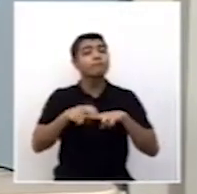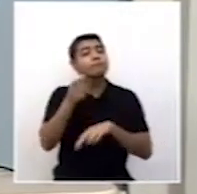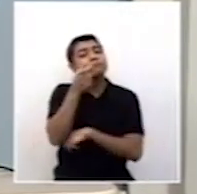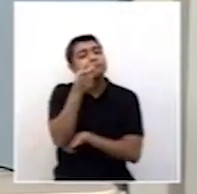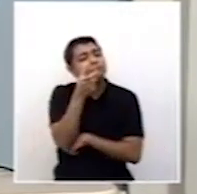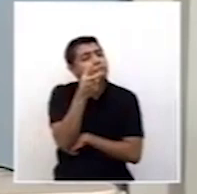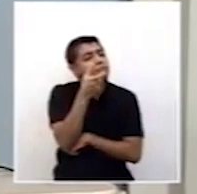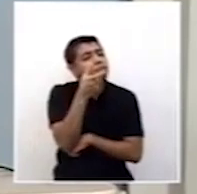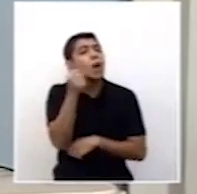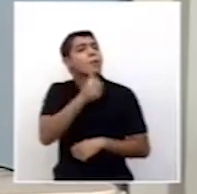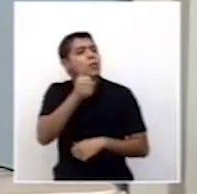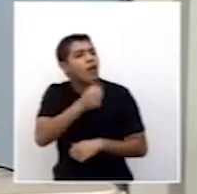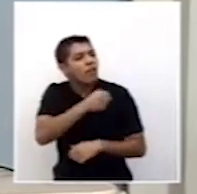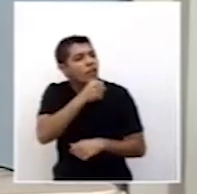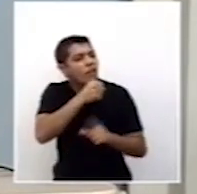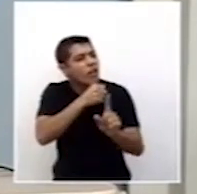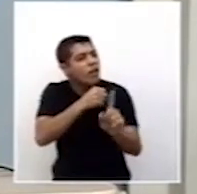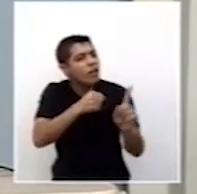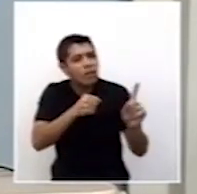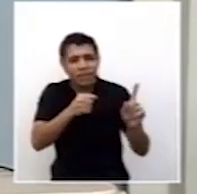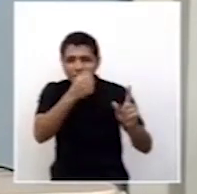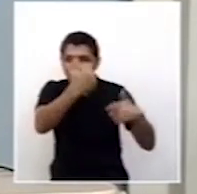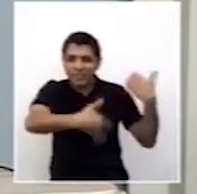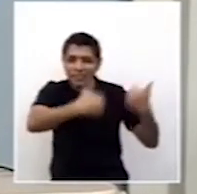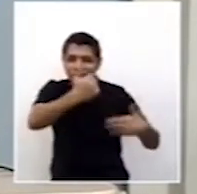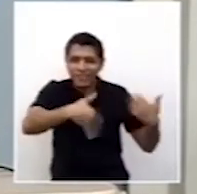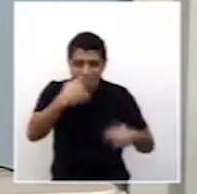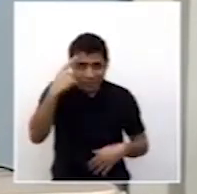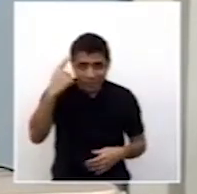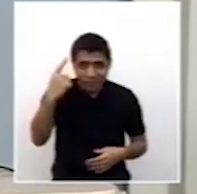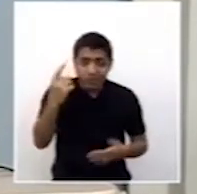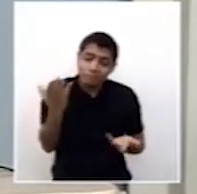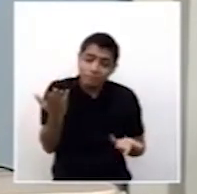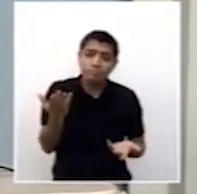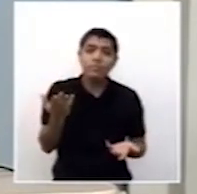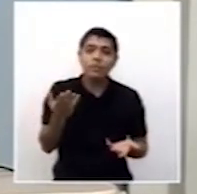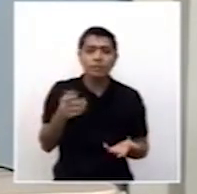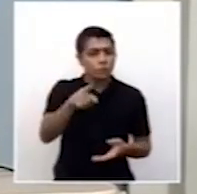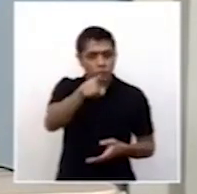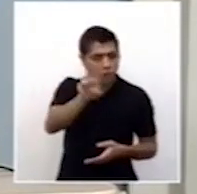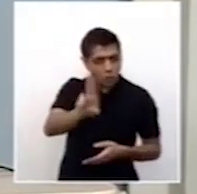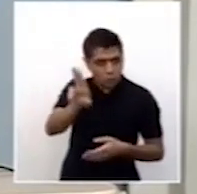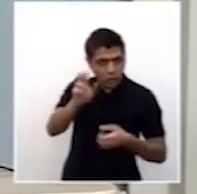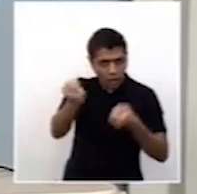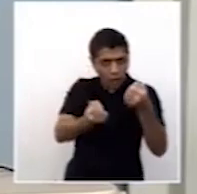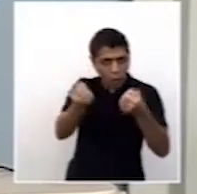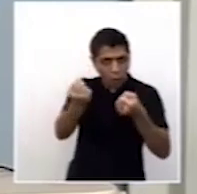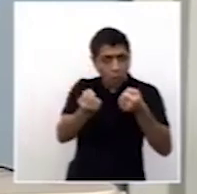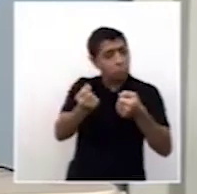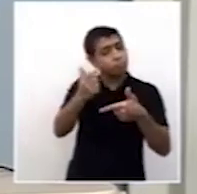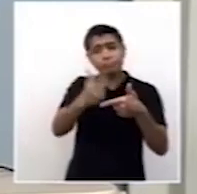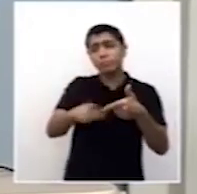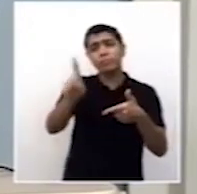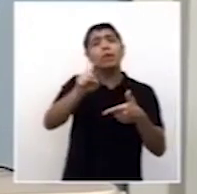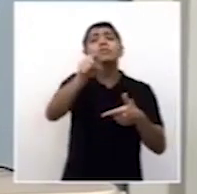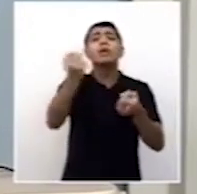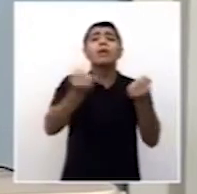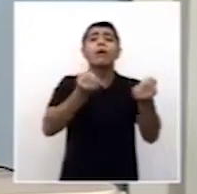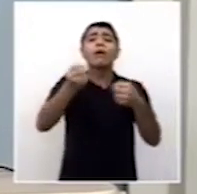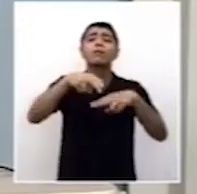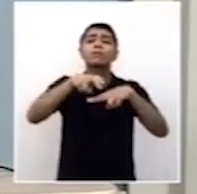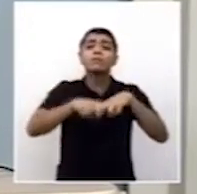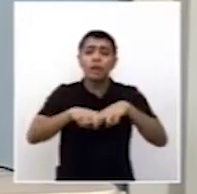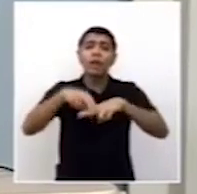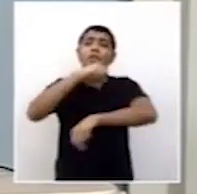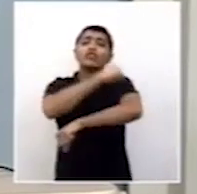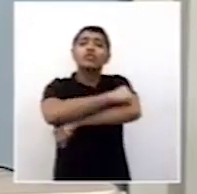vai contar. Você vai de carro? Tem gente que fala, eu vou de carro. Mas você não observa na janela o que acontece lá fora? Quantas coisas vocês